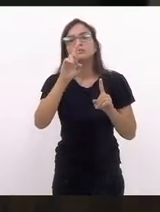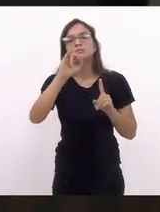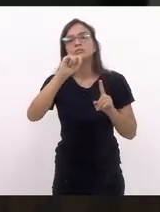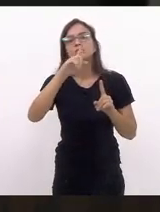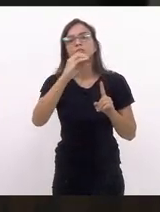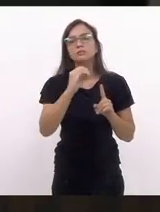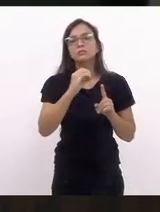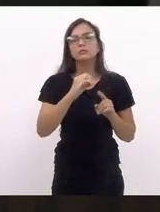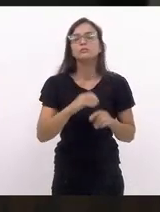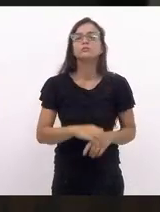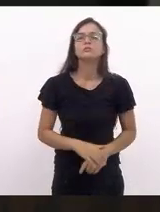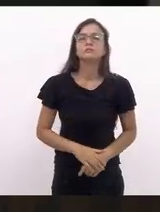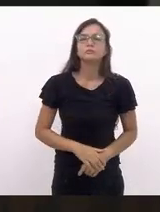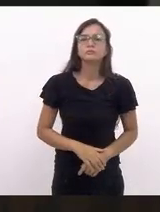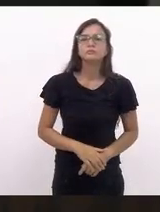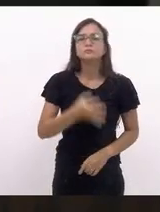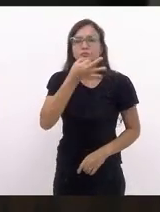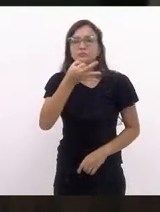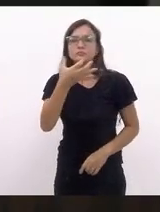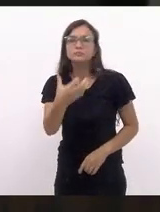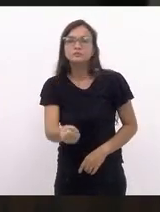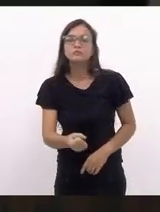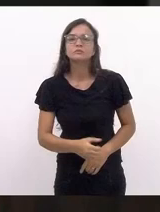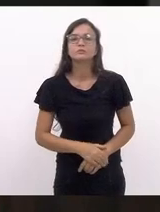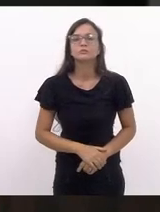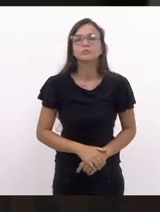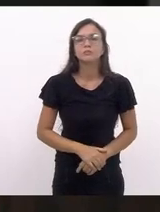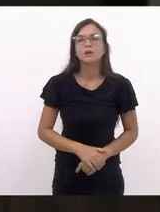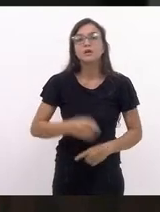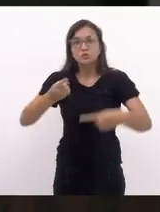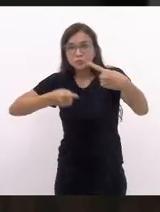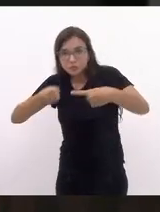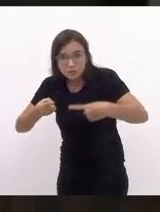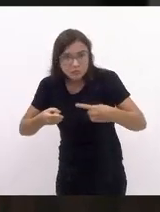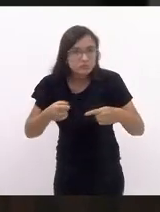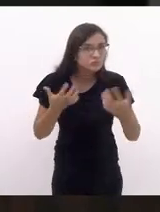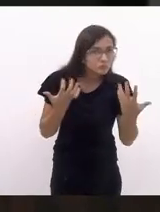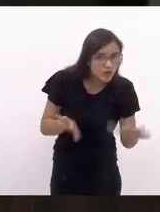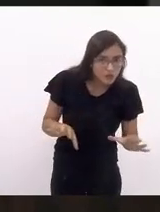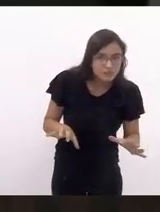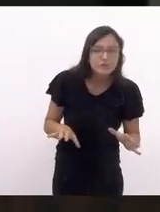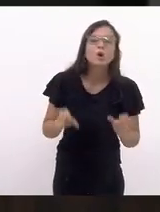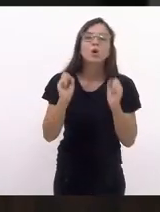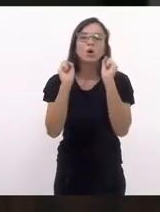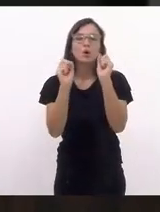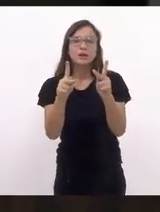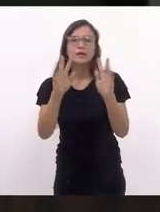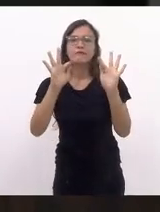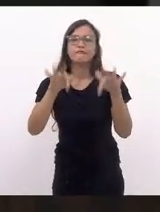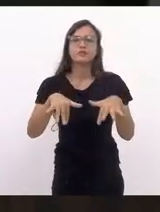Deputado Rodrigo Amorim a excursão 90kg discute-se a discussão